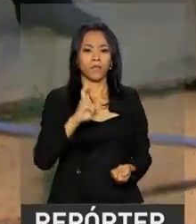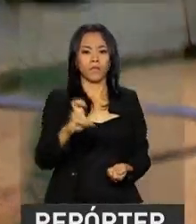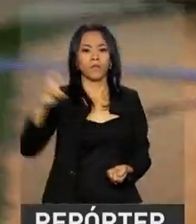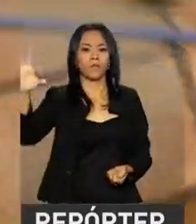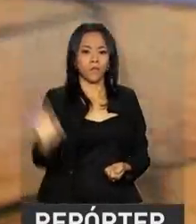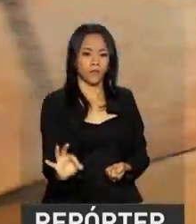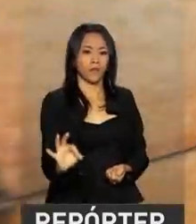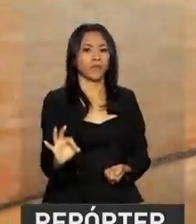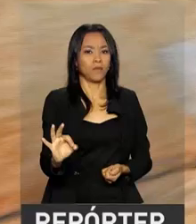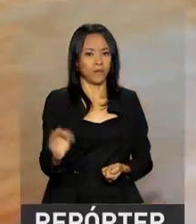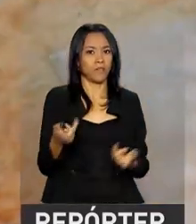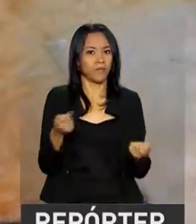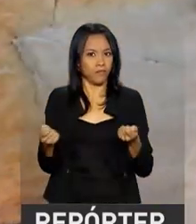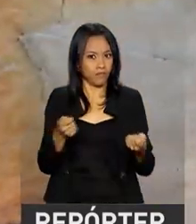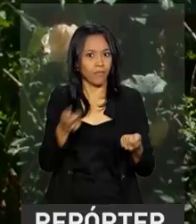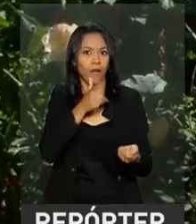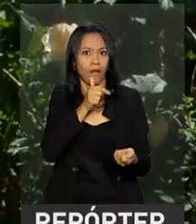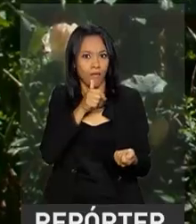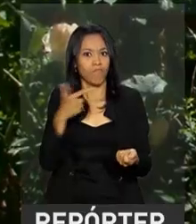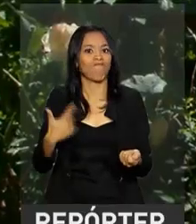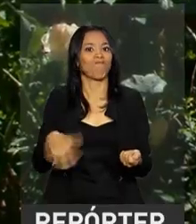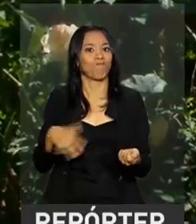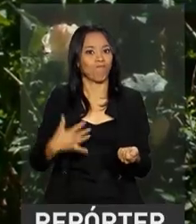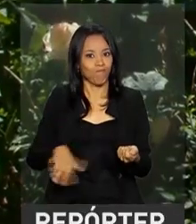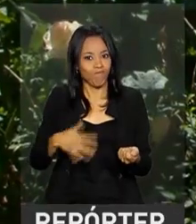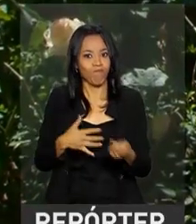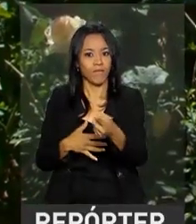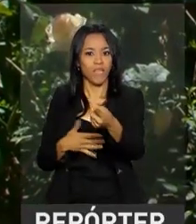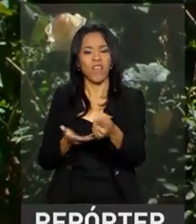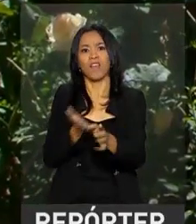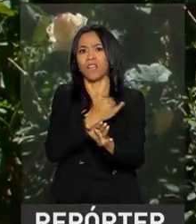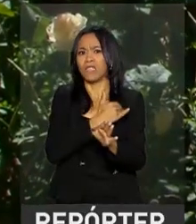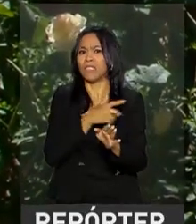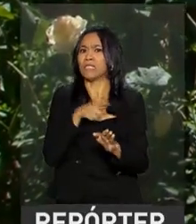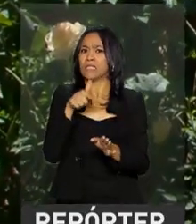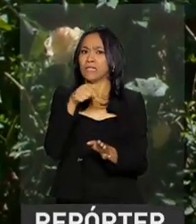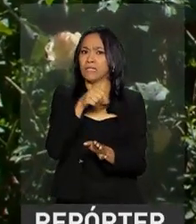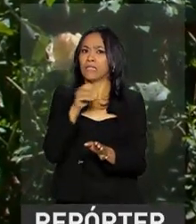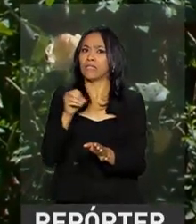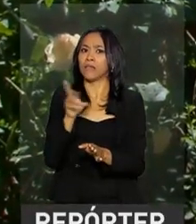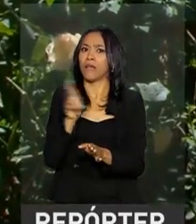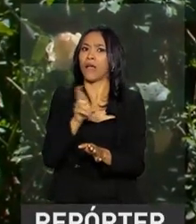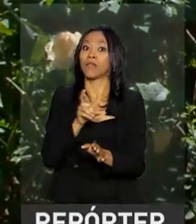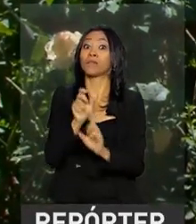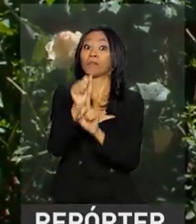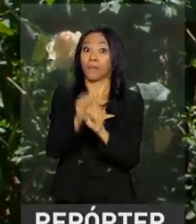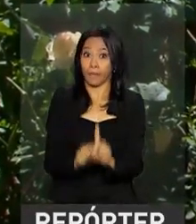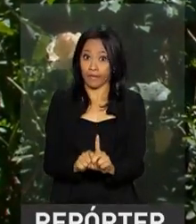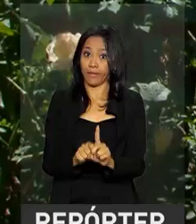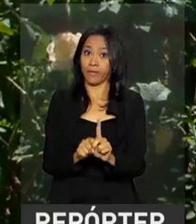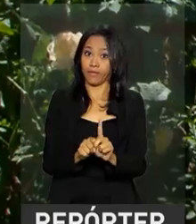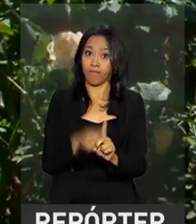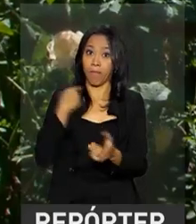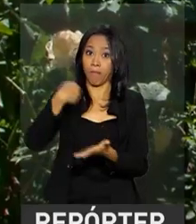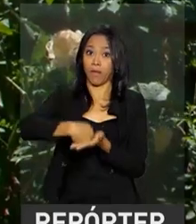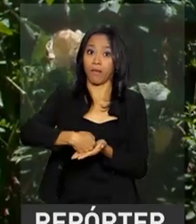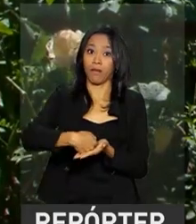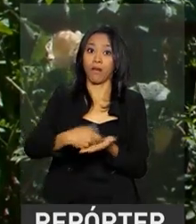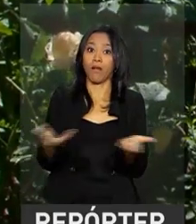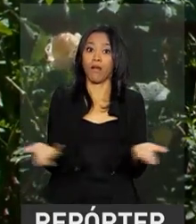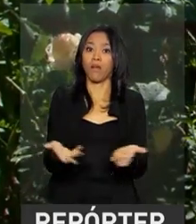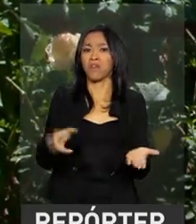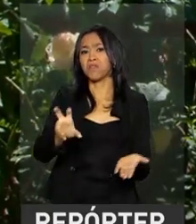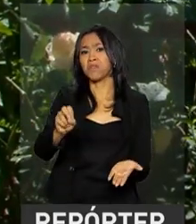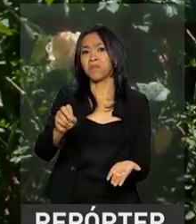de economia eu tinha despesa de 700 reais por mês agora pago